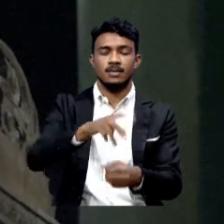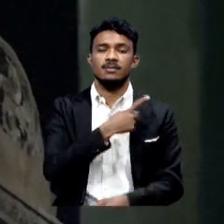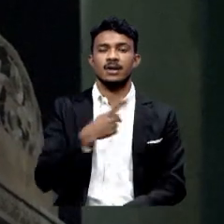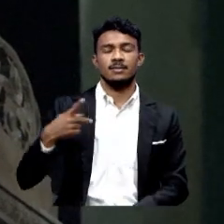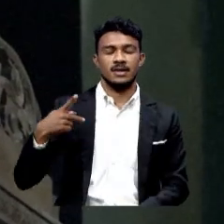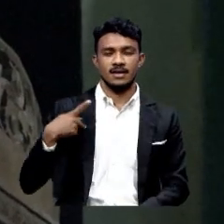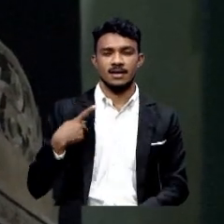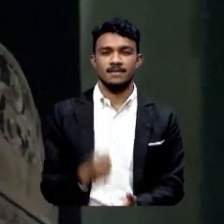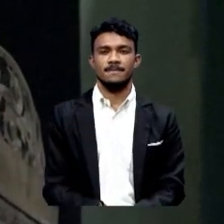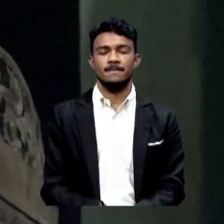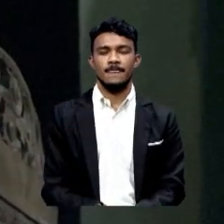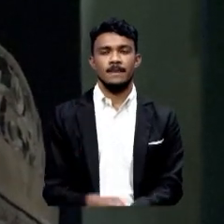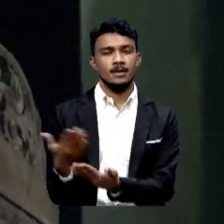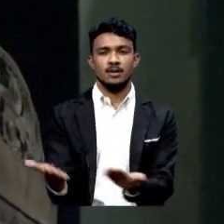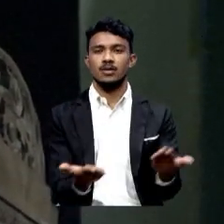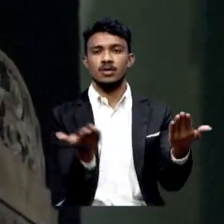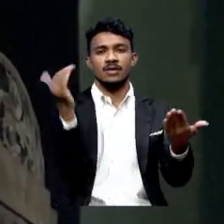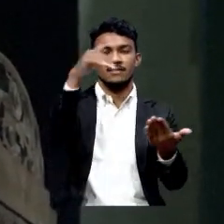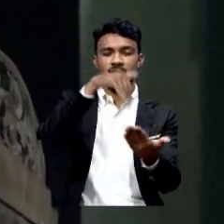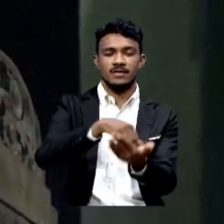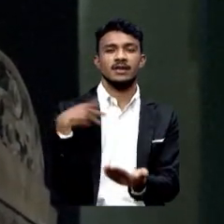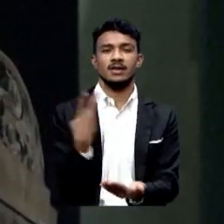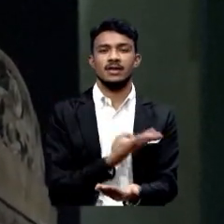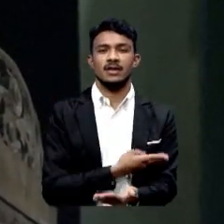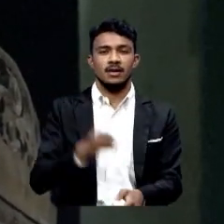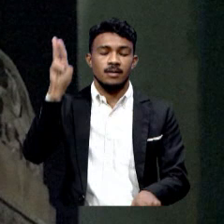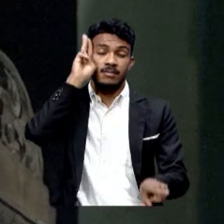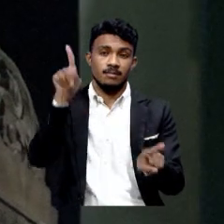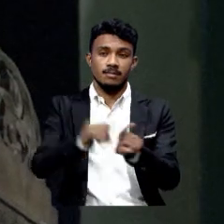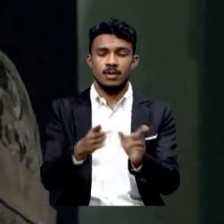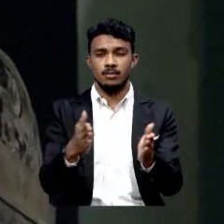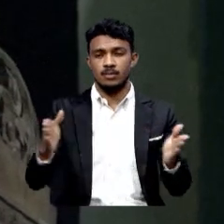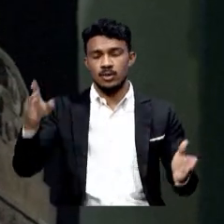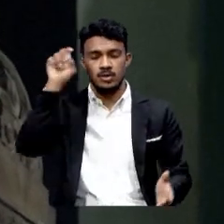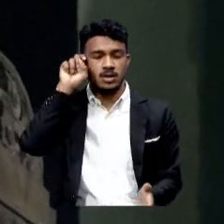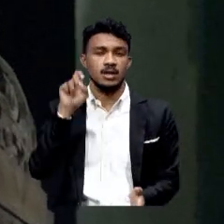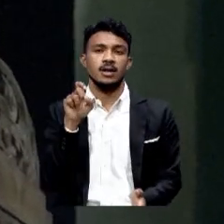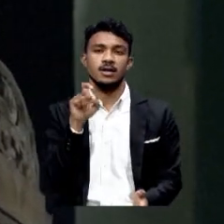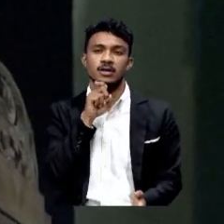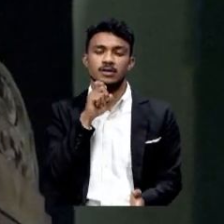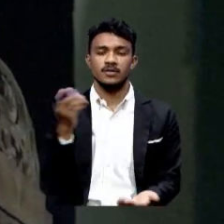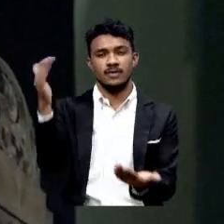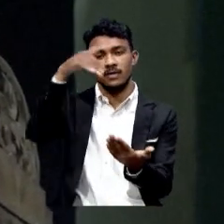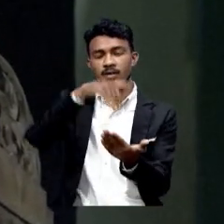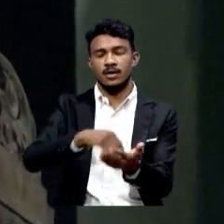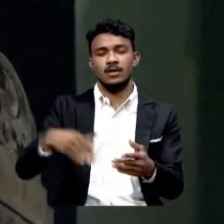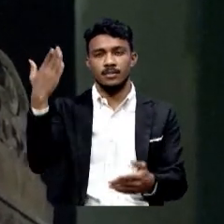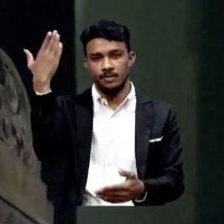Parlamentar. A tu lori rica fali, e tá nem um voto, cairá lá xanana Guzmão, fila fali ba, e